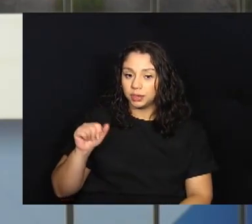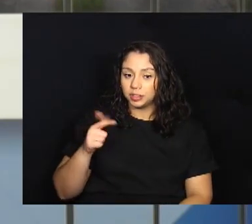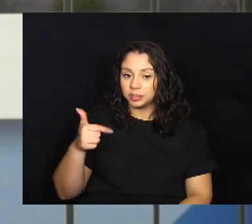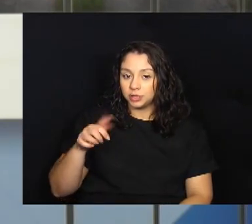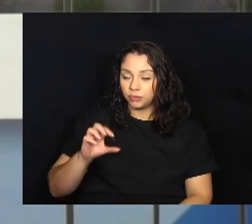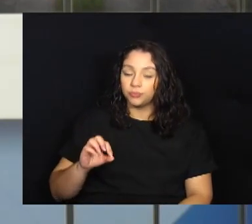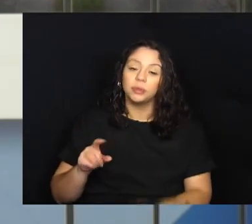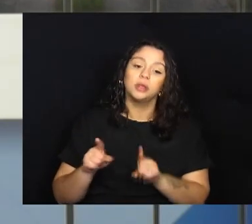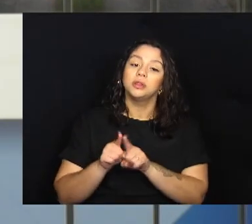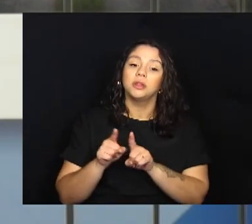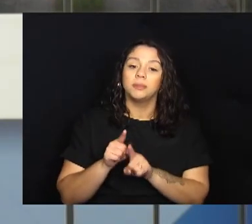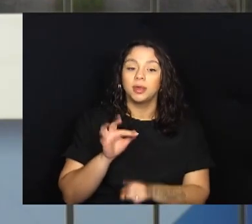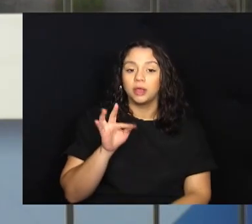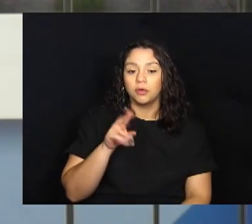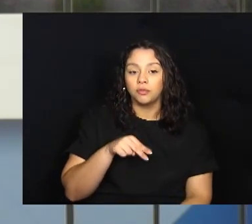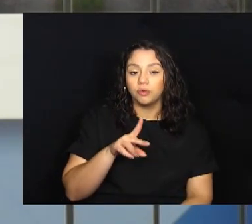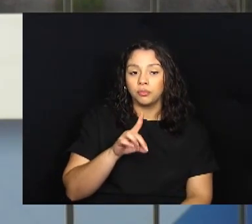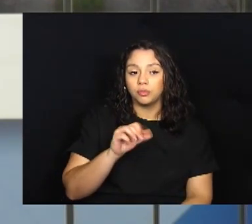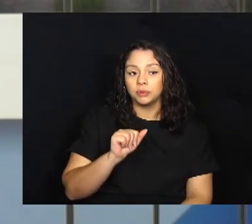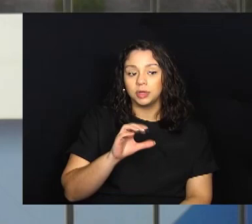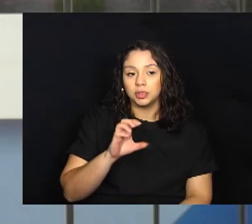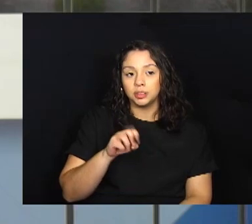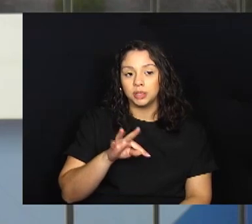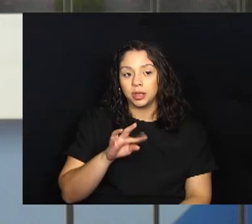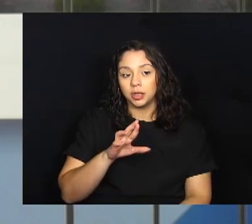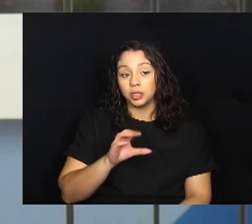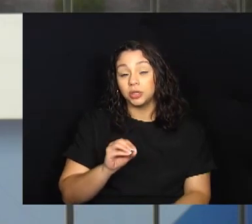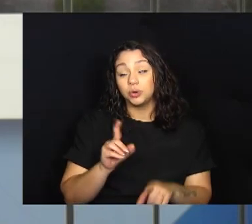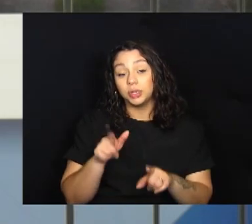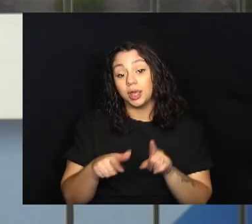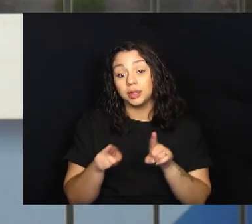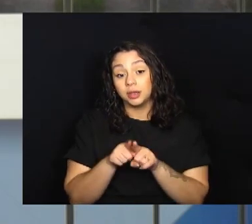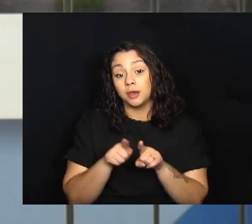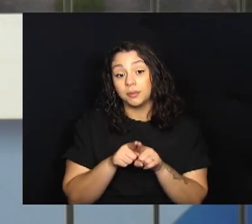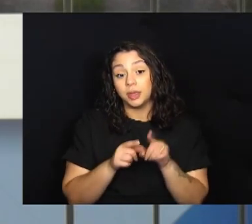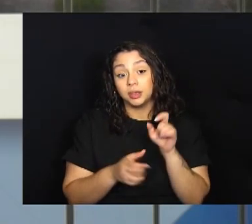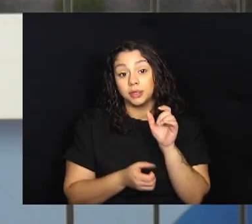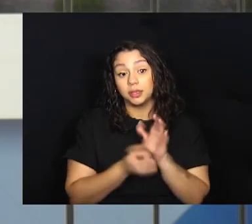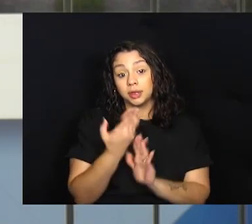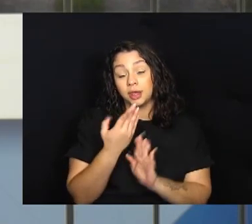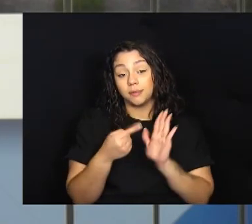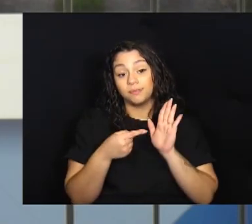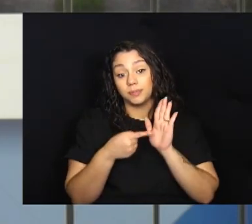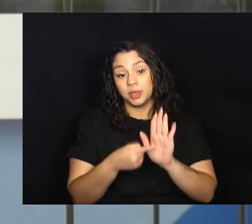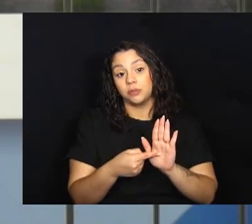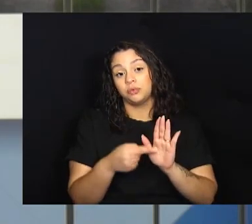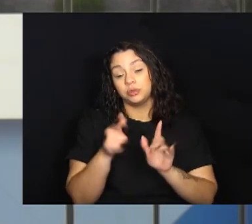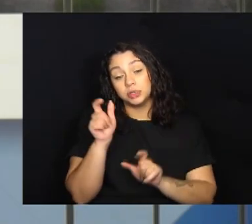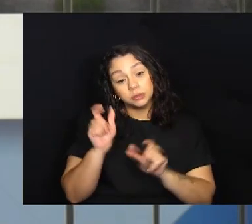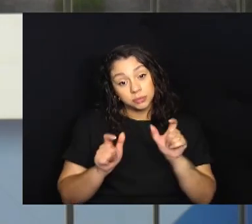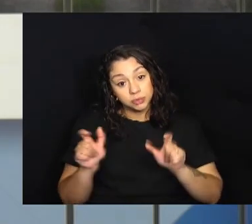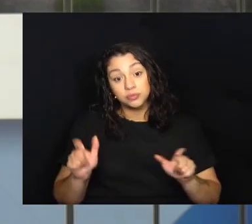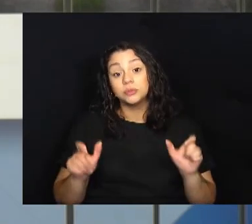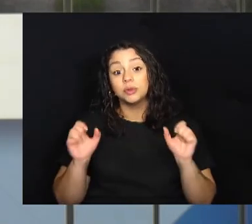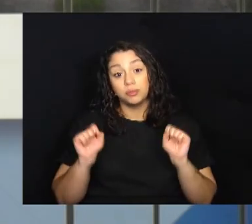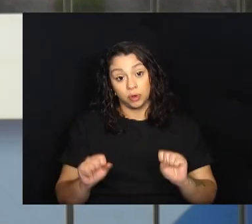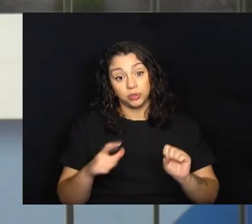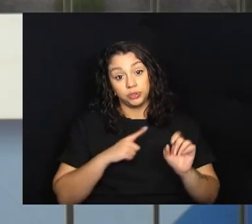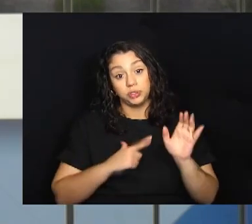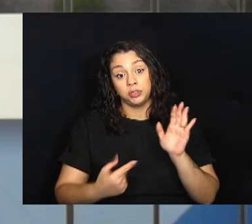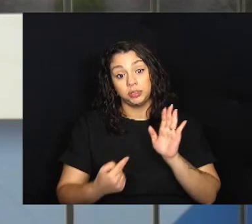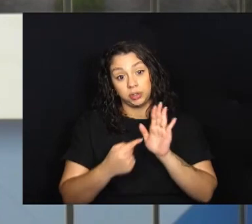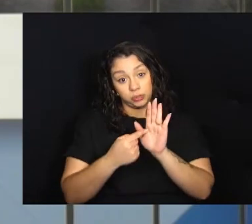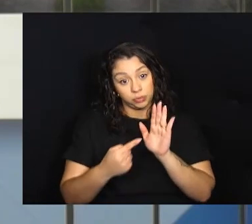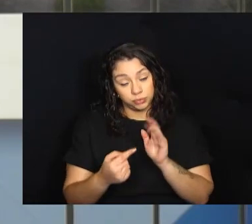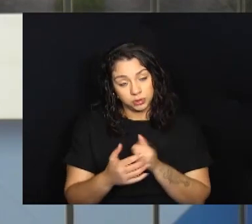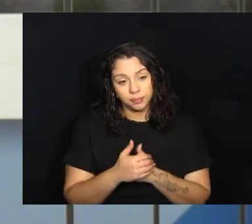dialogado para, inclusive, construir um canal de denúncias, né, em que as pessoas possam fazer a denúncia,